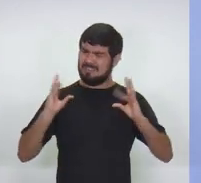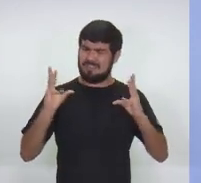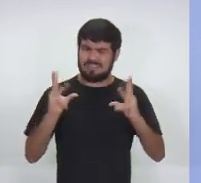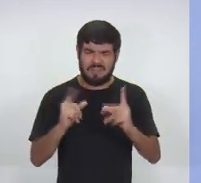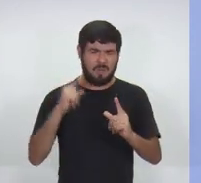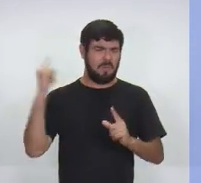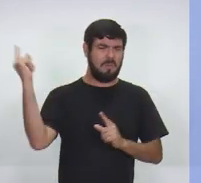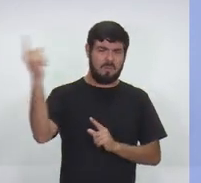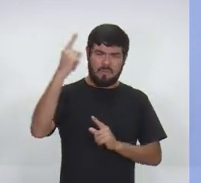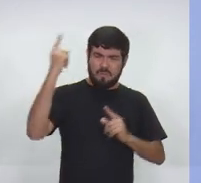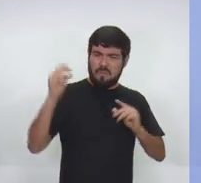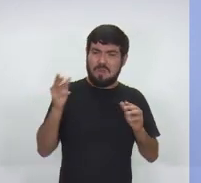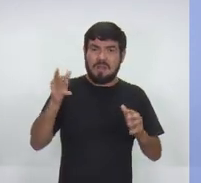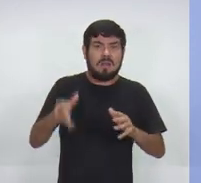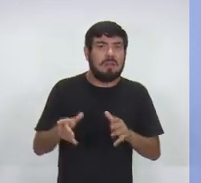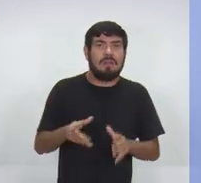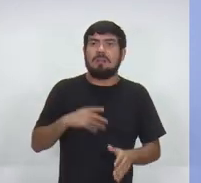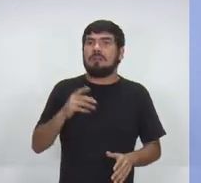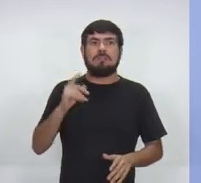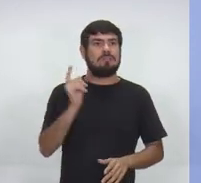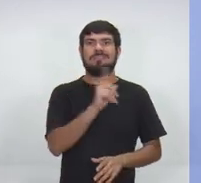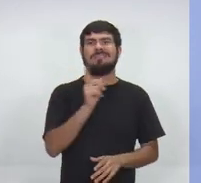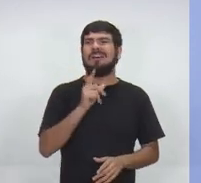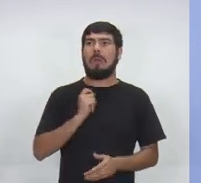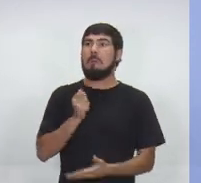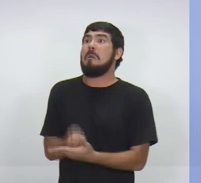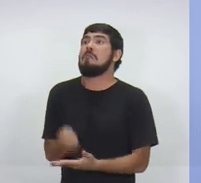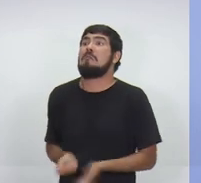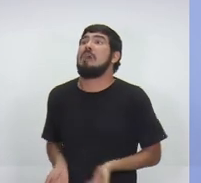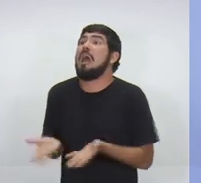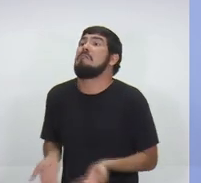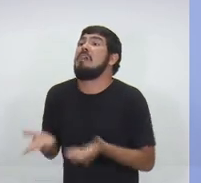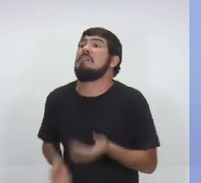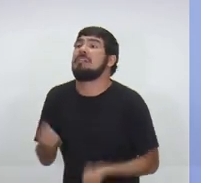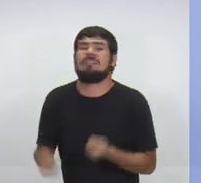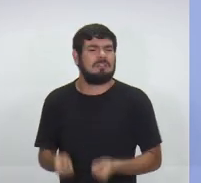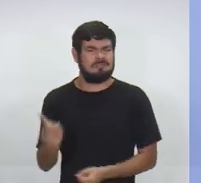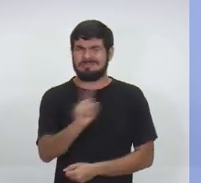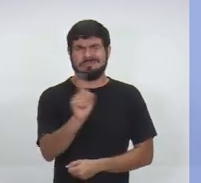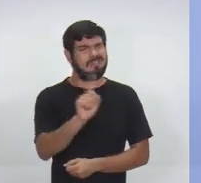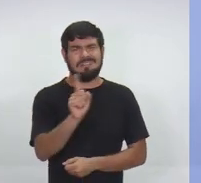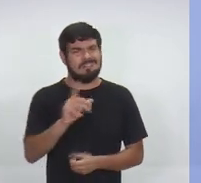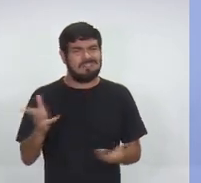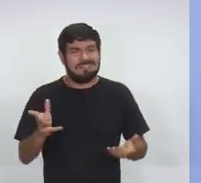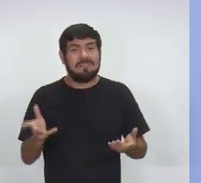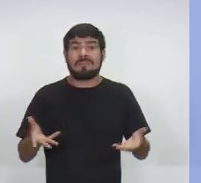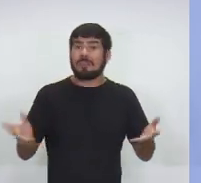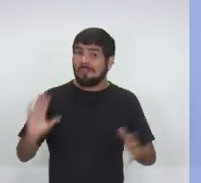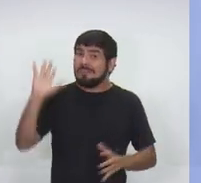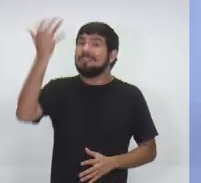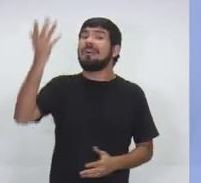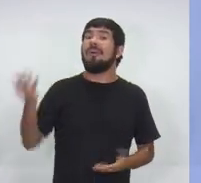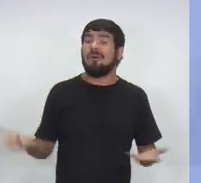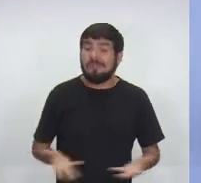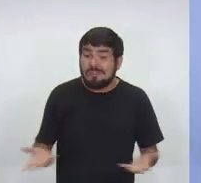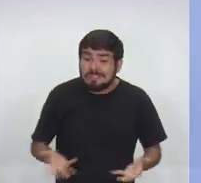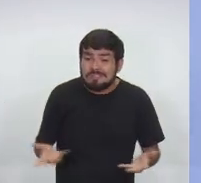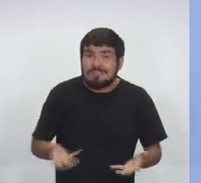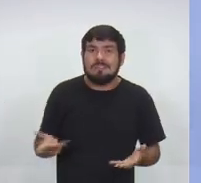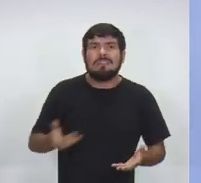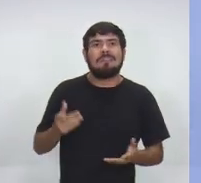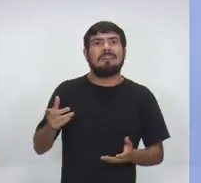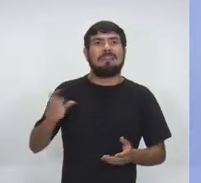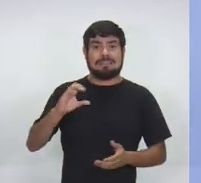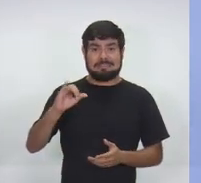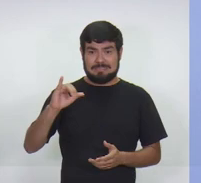entrar numa viatura sem condições psicológicas para trabalhar o que está acontecendo isso hoje é k se com os que têm dez viaturas